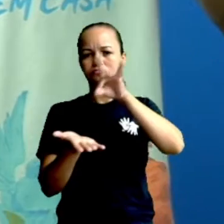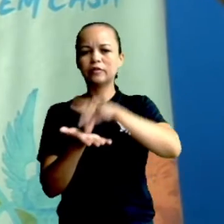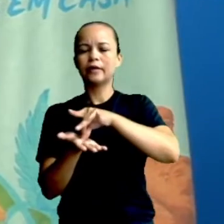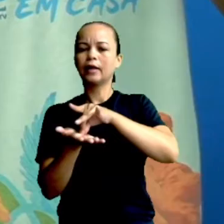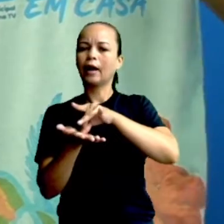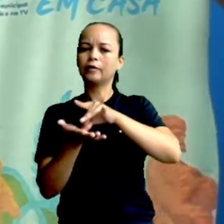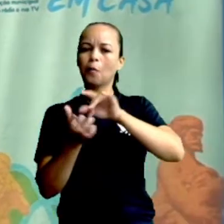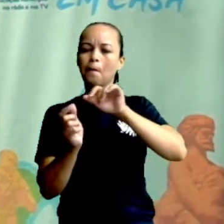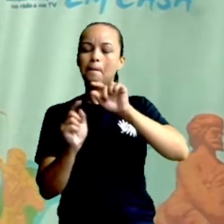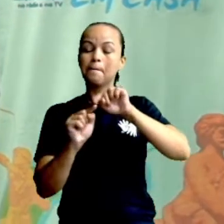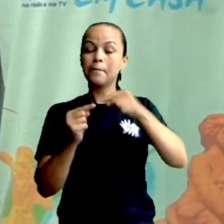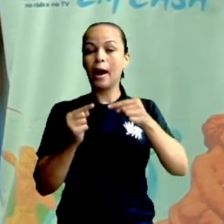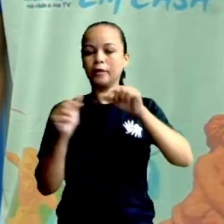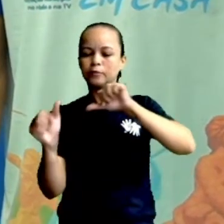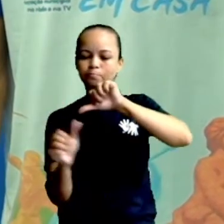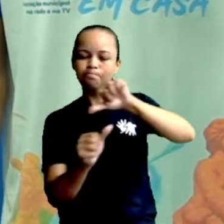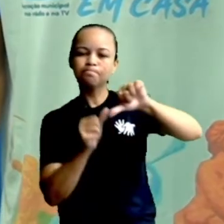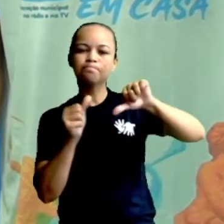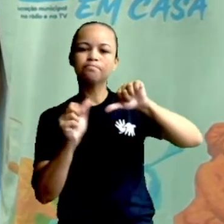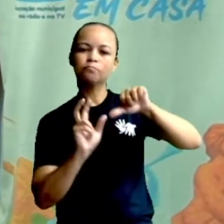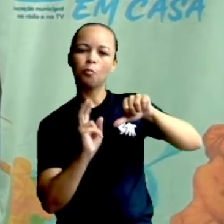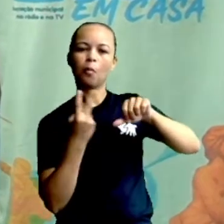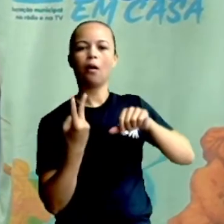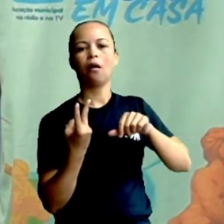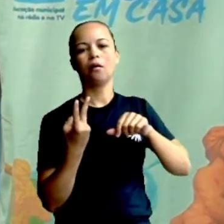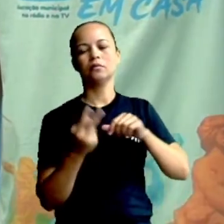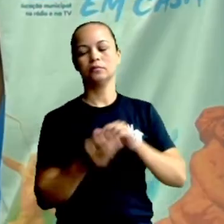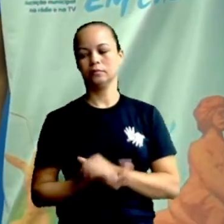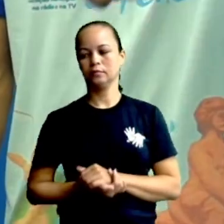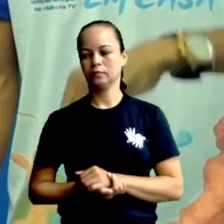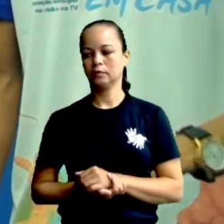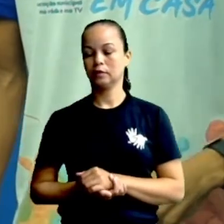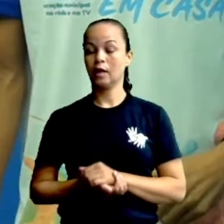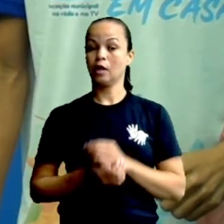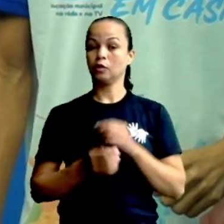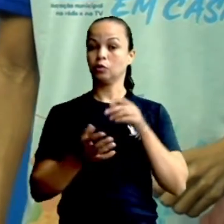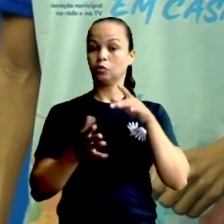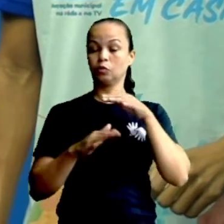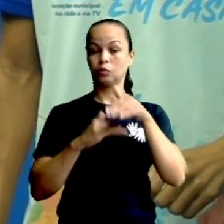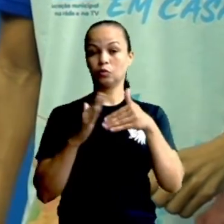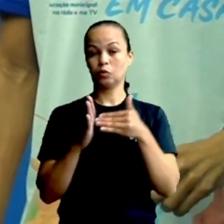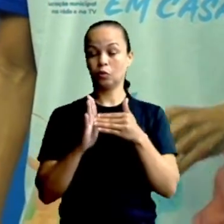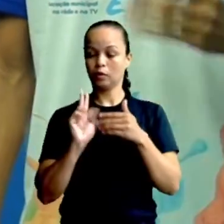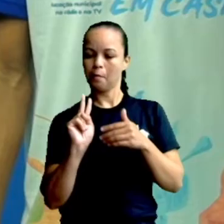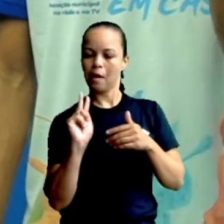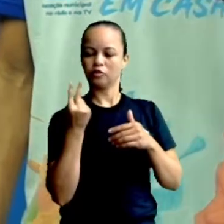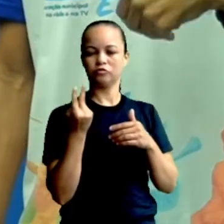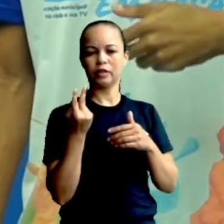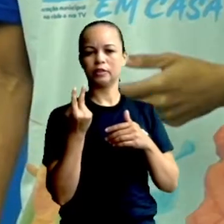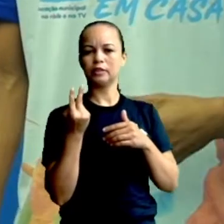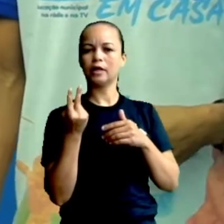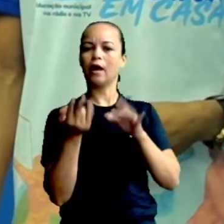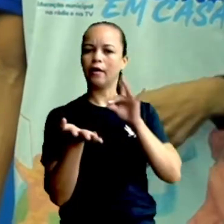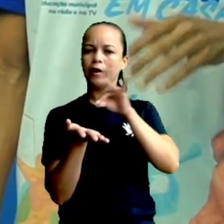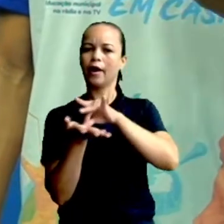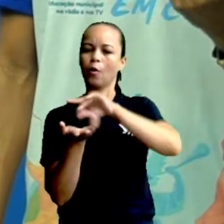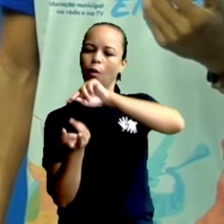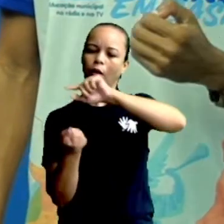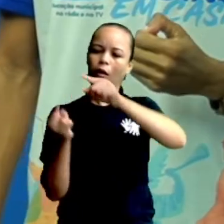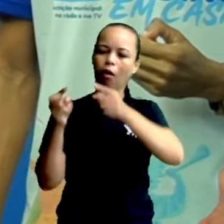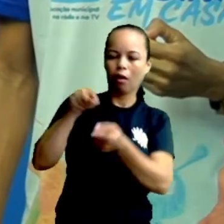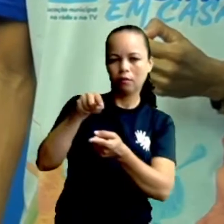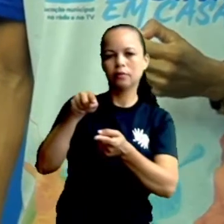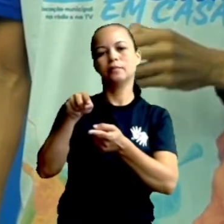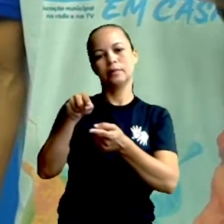mim, rapidinho. Toda imagem invertida, ela é real. Invertida como? Ponta cabeça